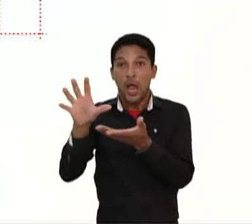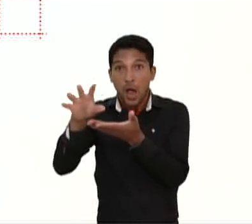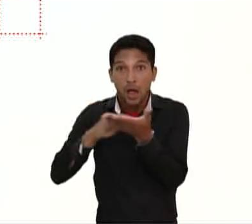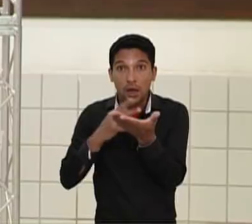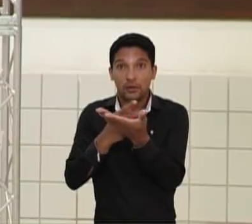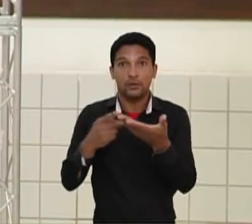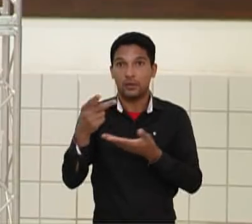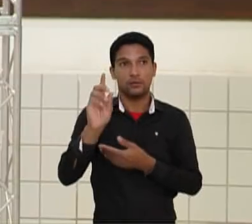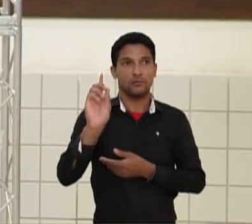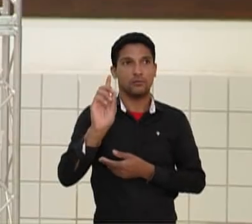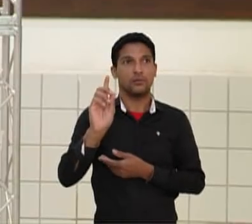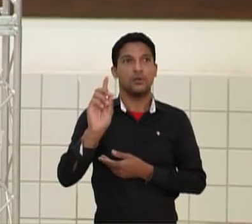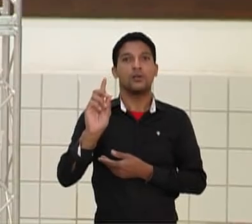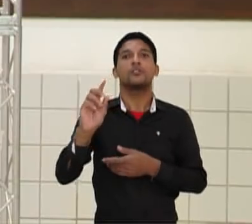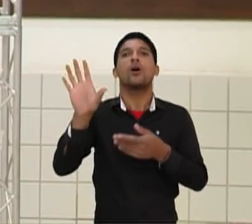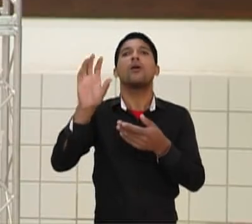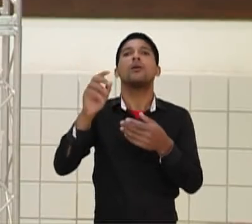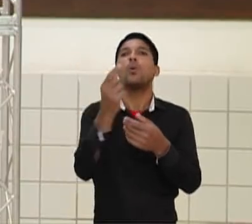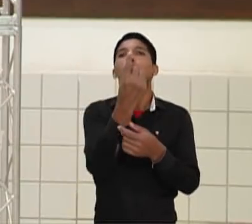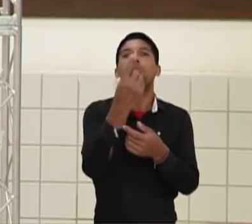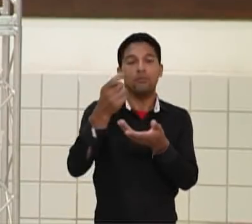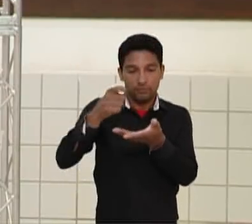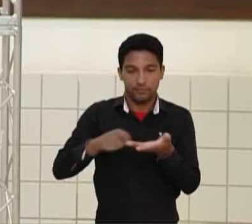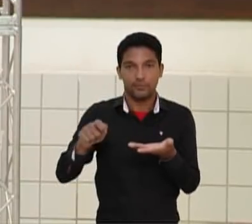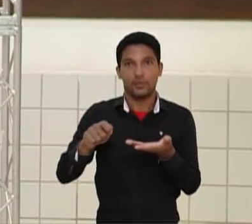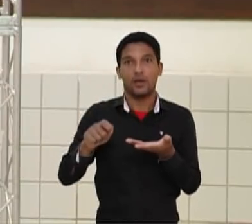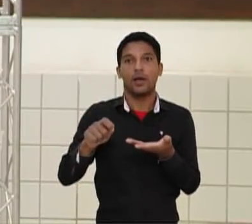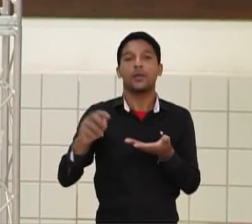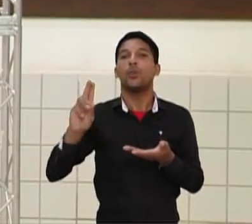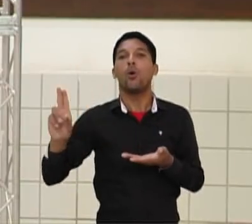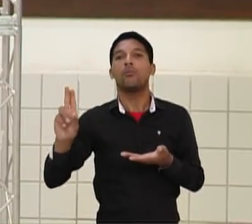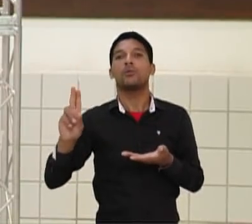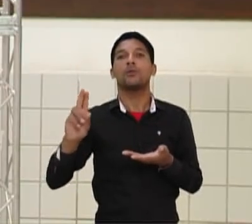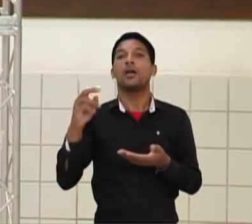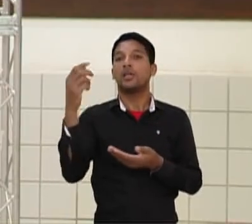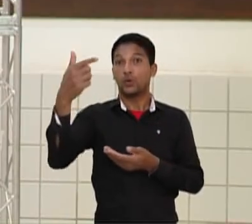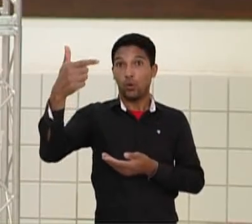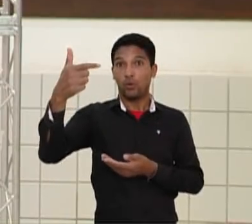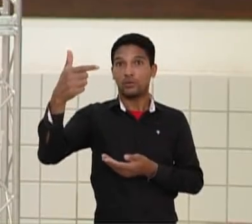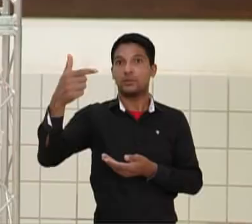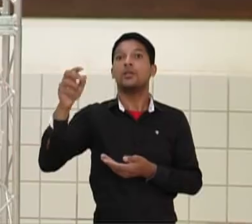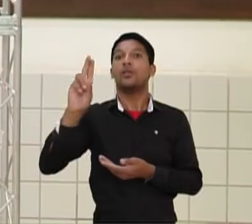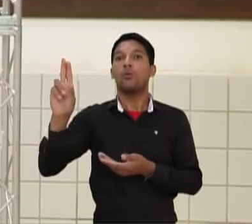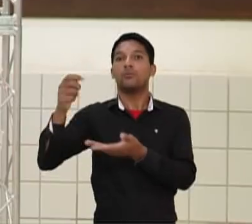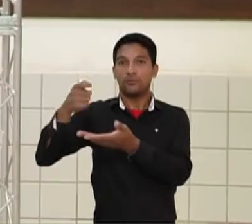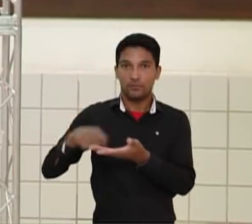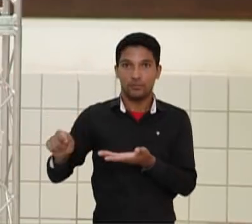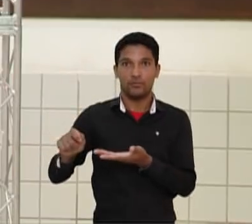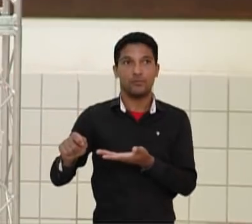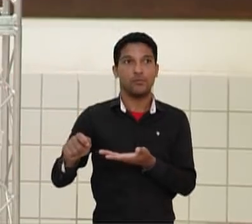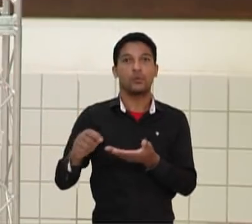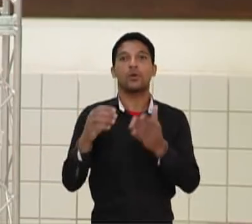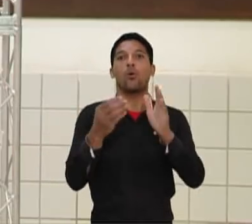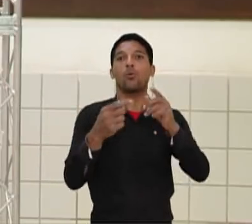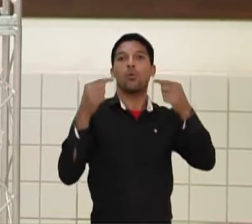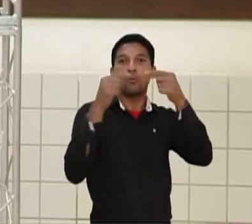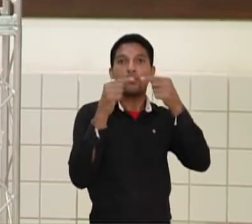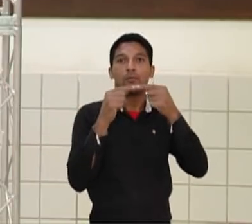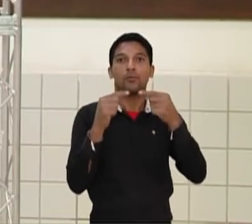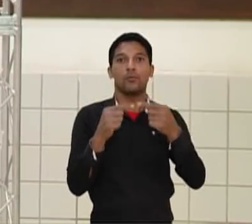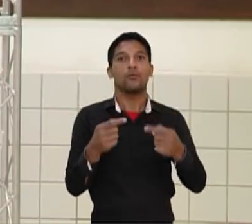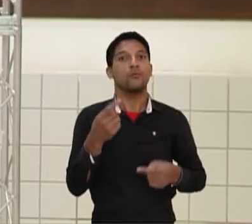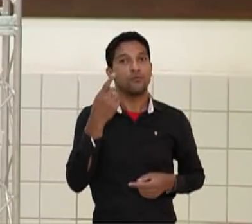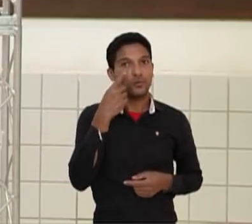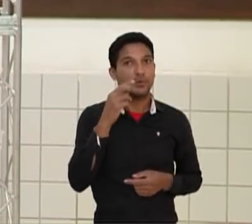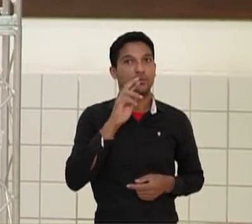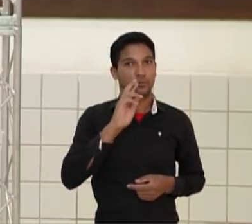figuras no seu caderno. Apenas vá anotando. A número 1 é tal figura, a número 2 é tal figura, a número 3 é tal figura. Para a gente agilizar essa resposta. Tá bom?